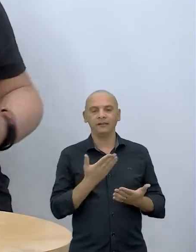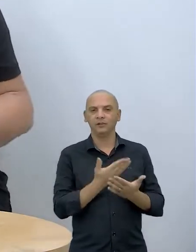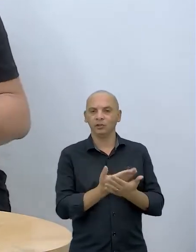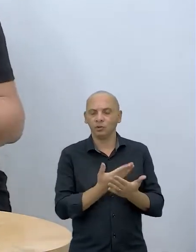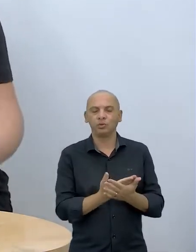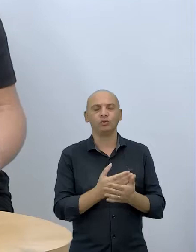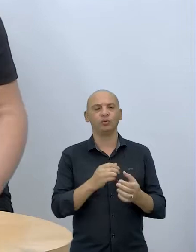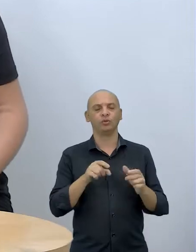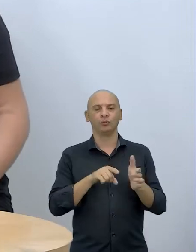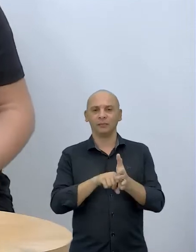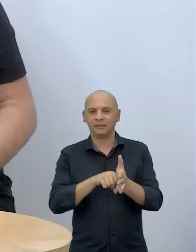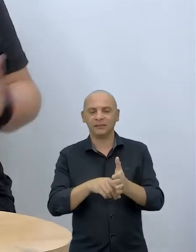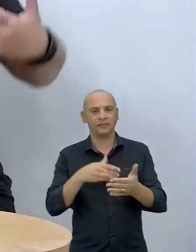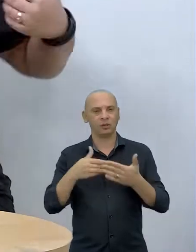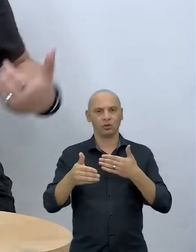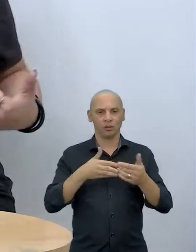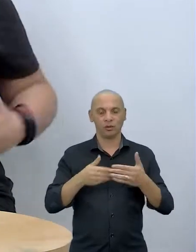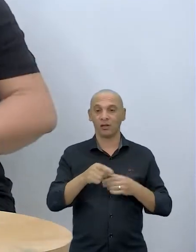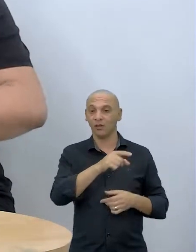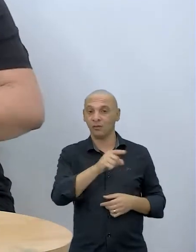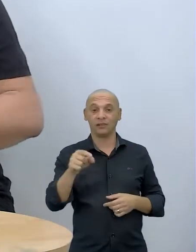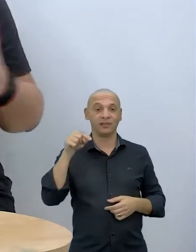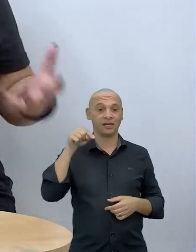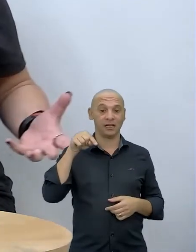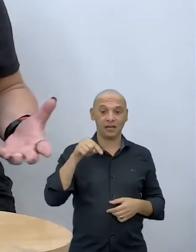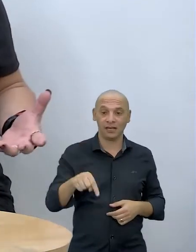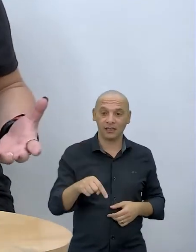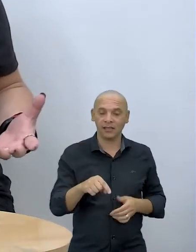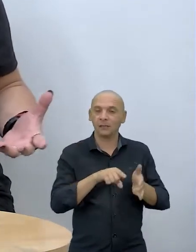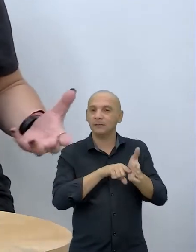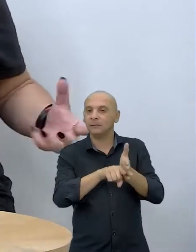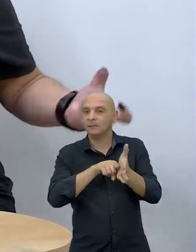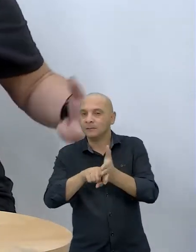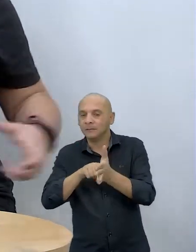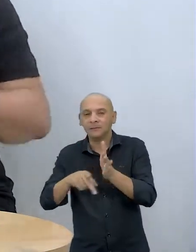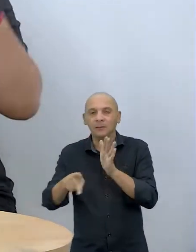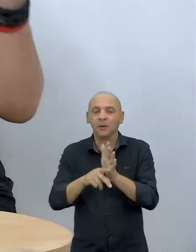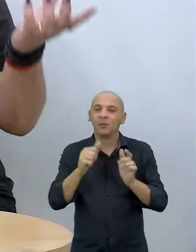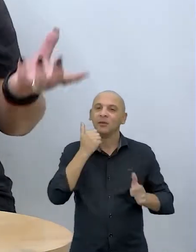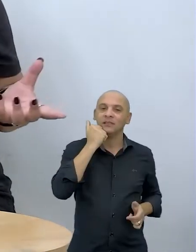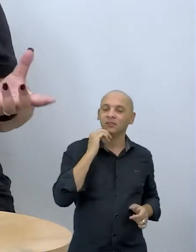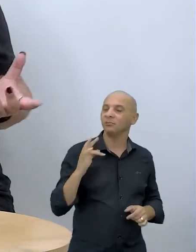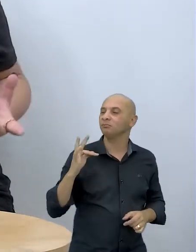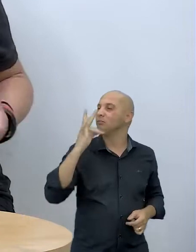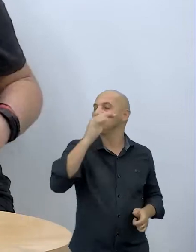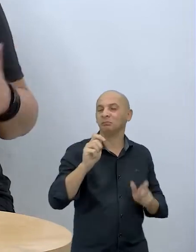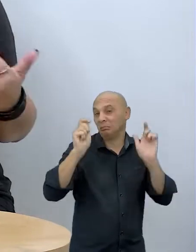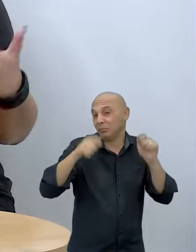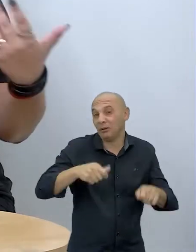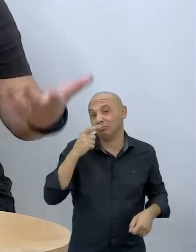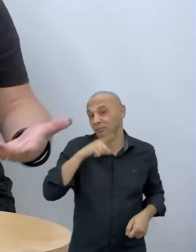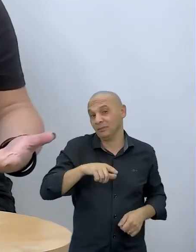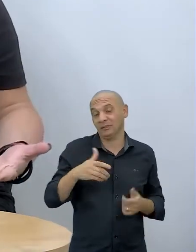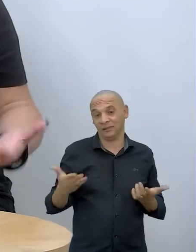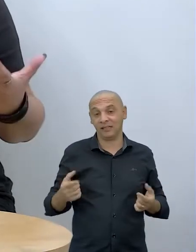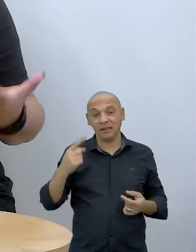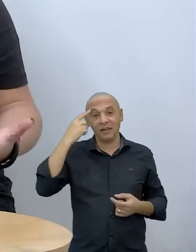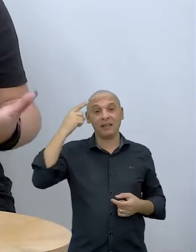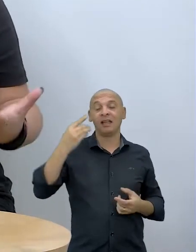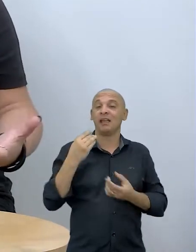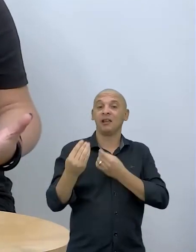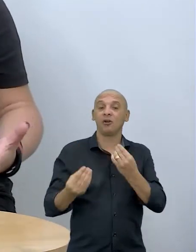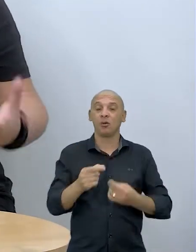projeto final do nosso aprofundamento. Então, como qualquer estudo acadêmico, né, como a gente falou para vocês estão aqui